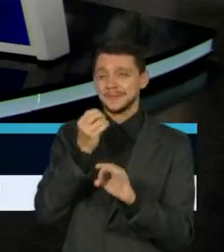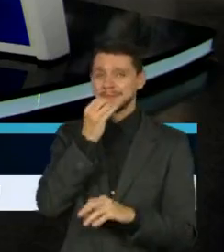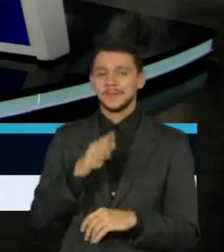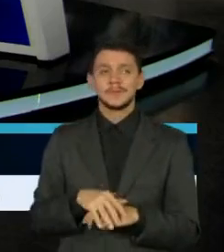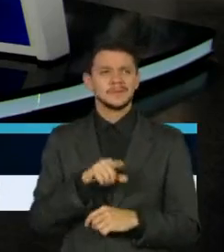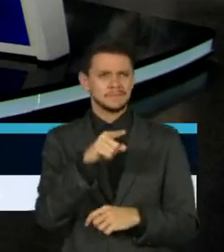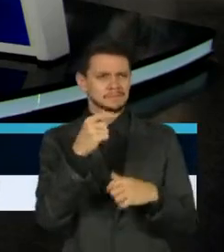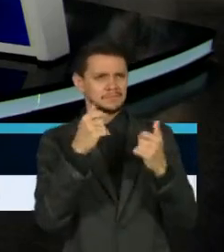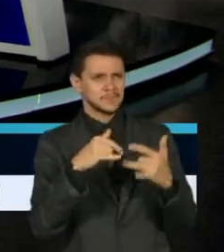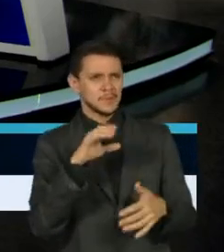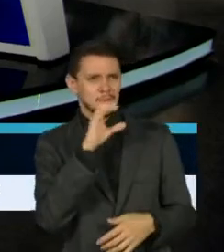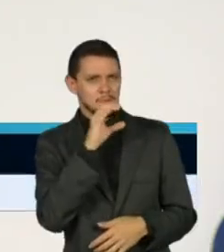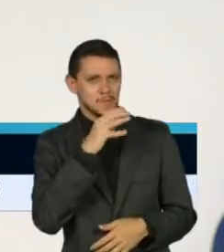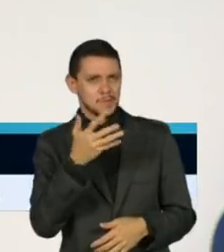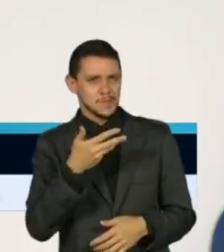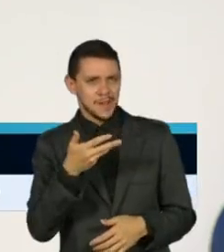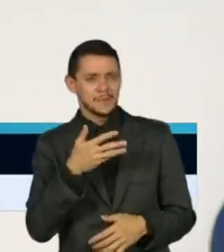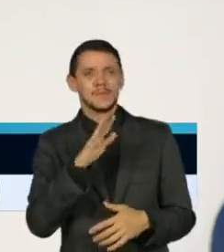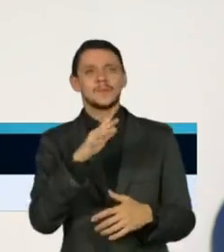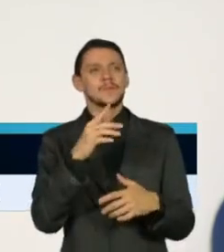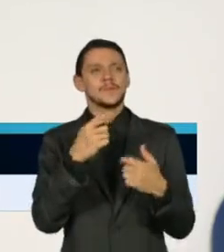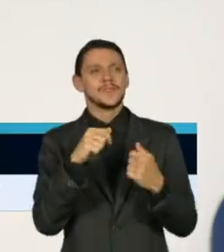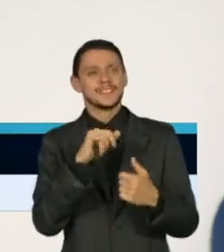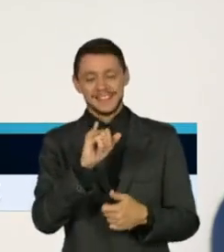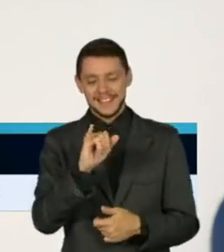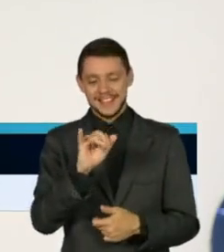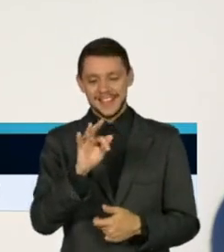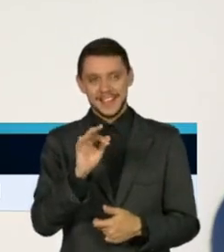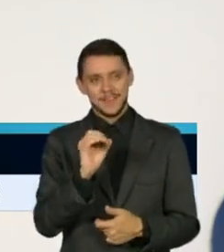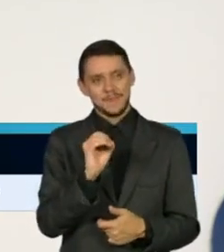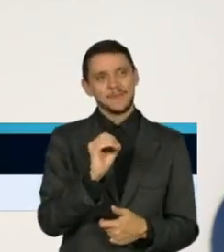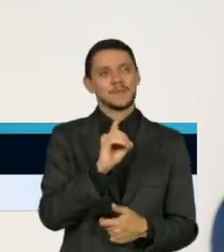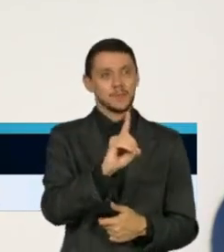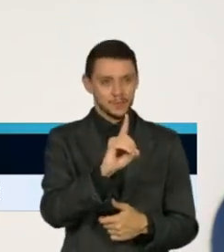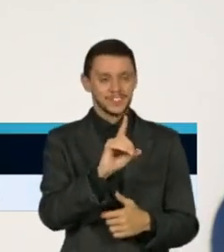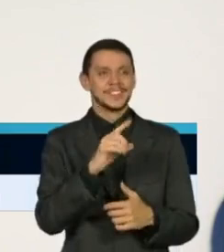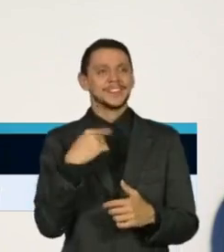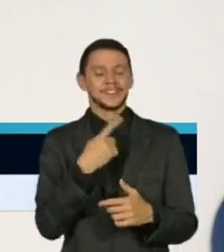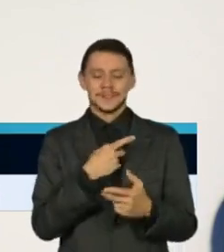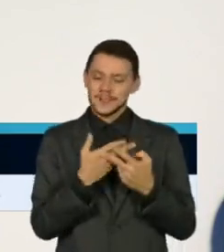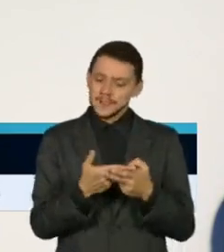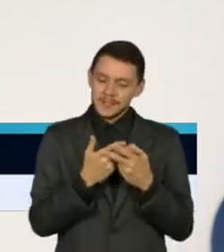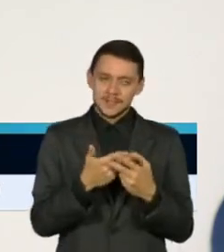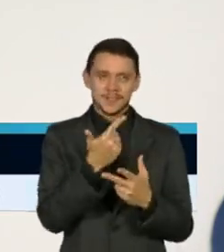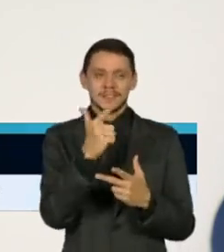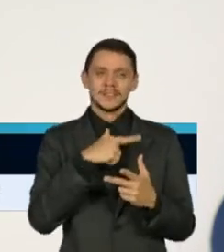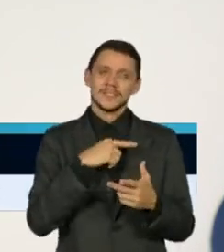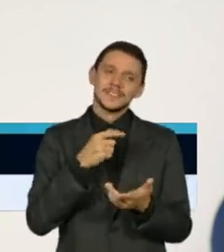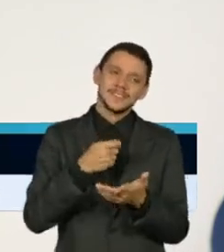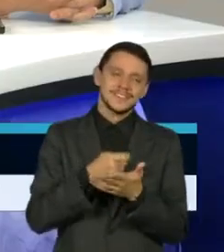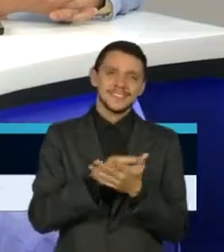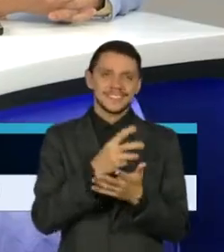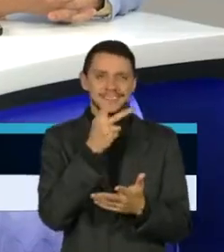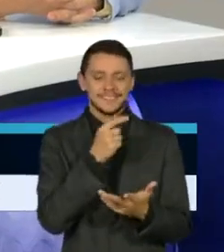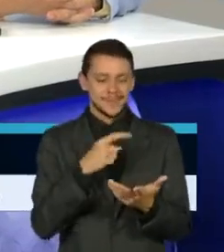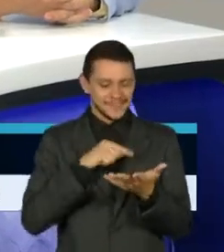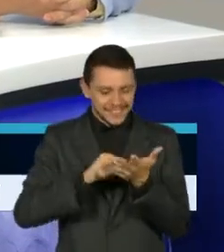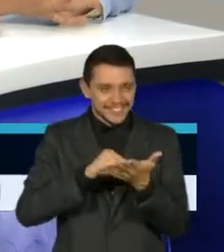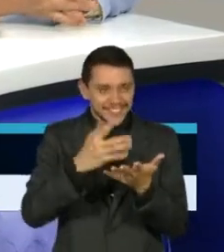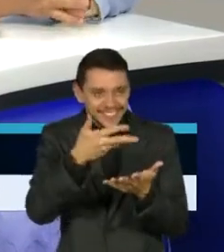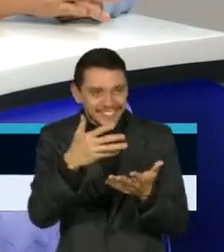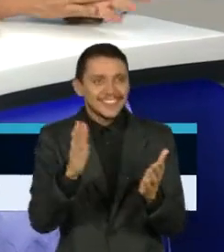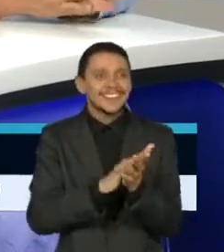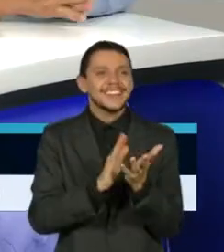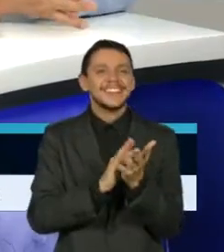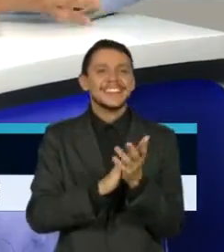É muito rápido, imagina se isso cair no iFood, sei lá, a gente vai ficar muito intolerante e impaciente. Você tá vendo? Você vai querer que